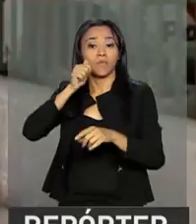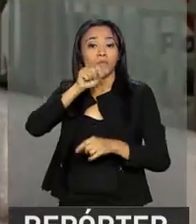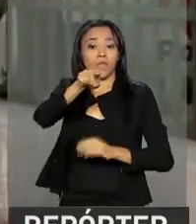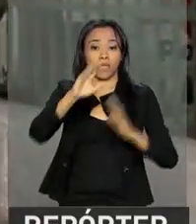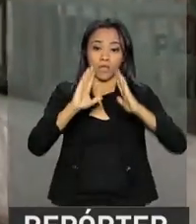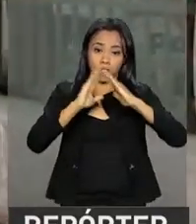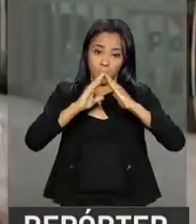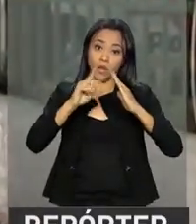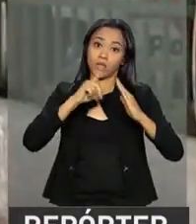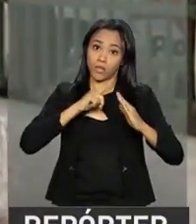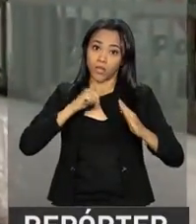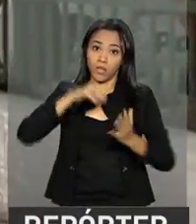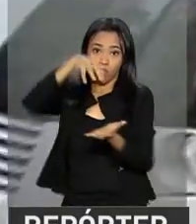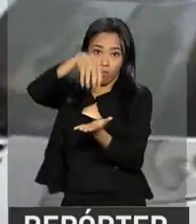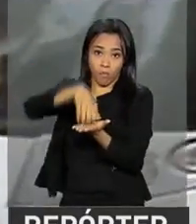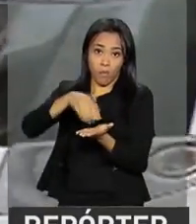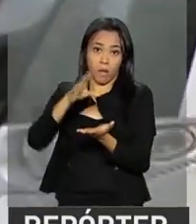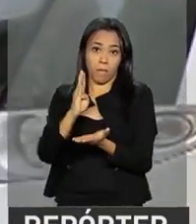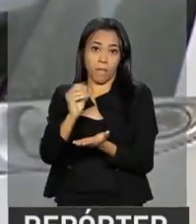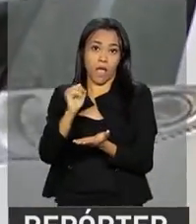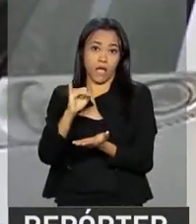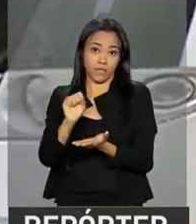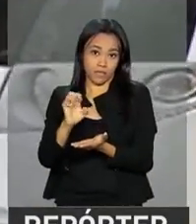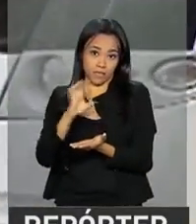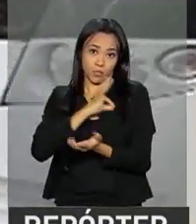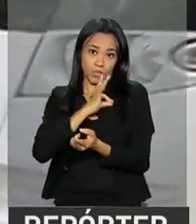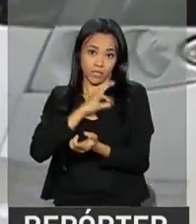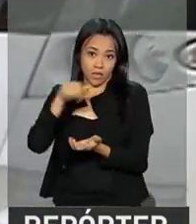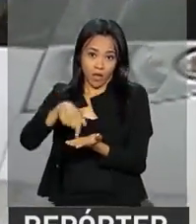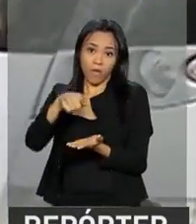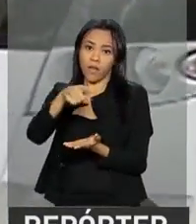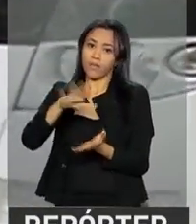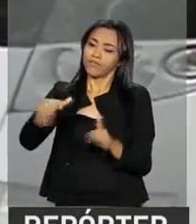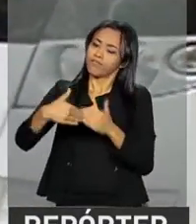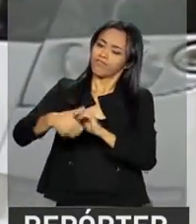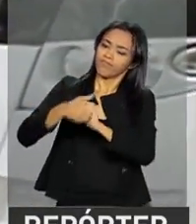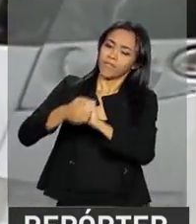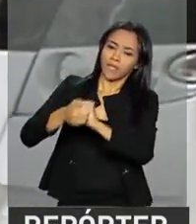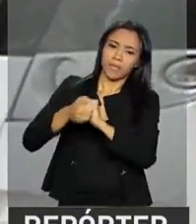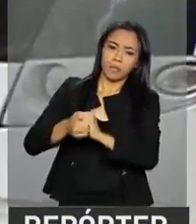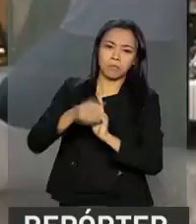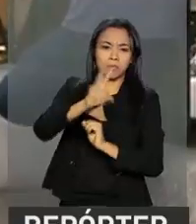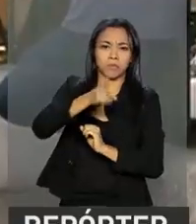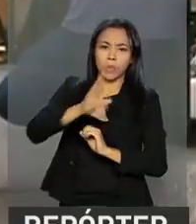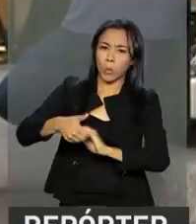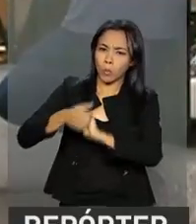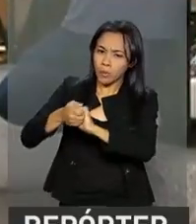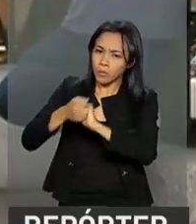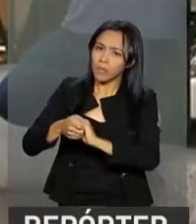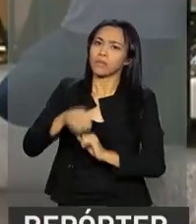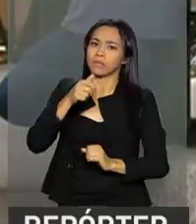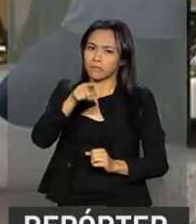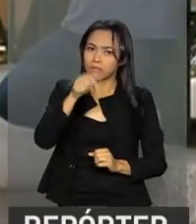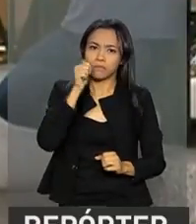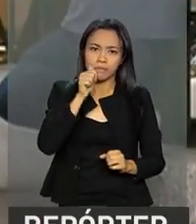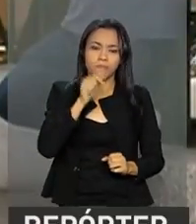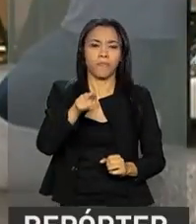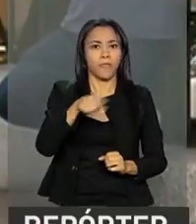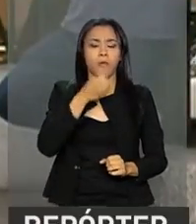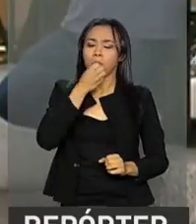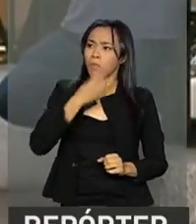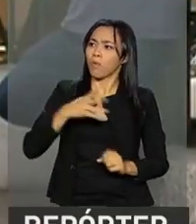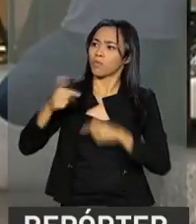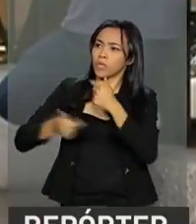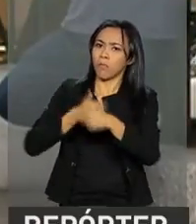uma base comunitária, a dona de casa faz questão de cumprimentar os policiais sempre que passa por ali. Segundo ela, o trabalho deles traz